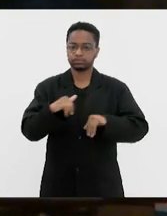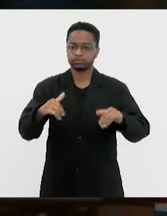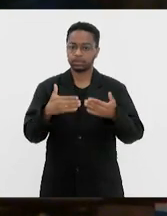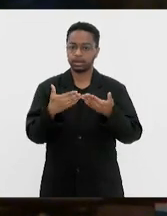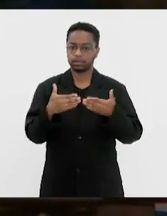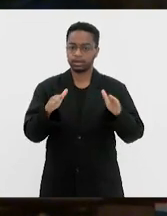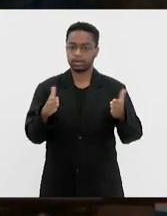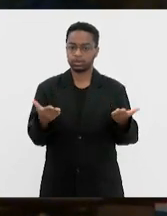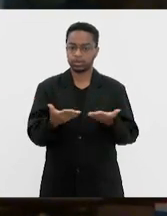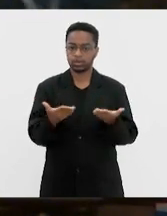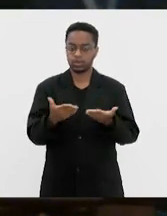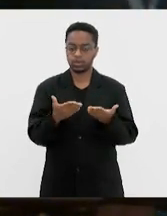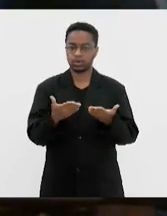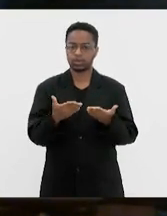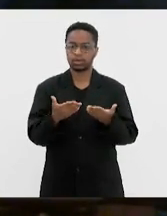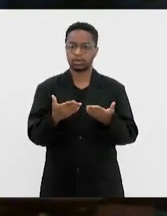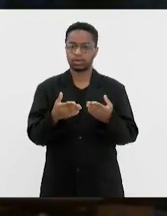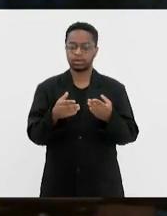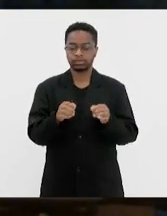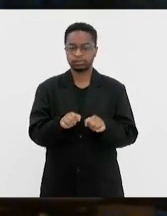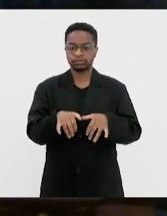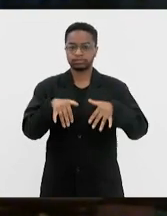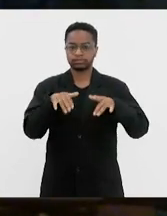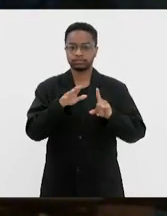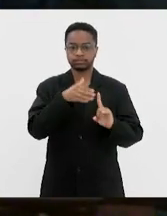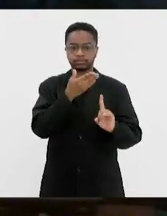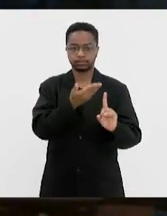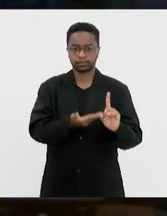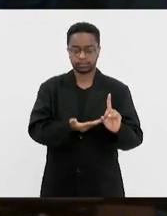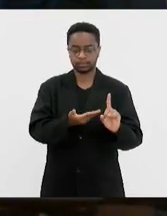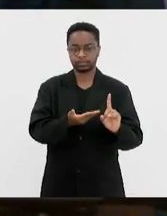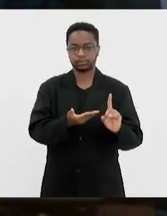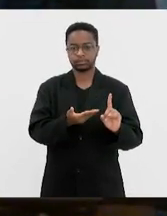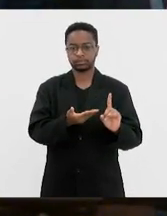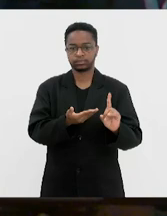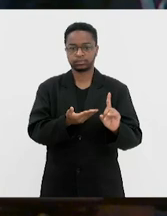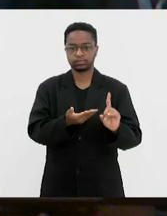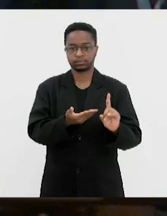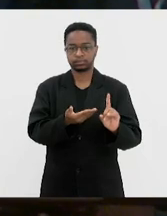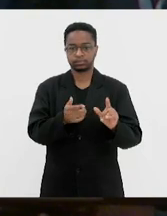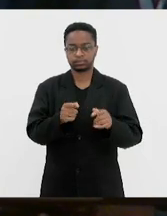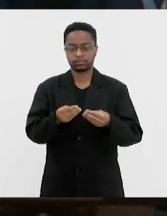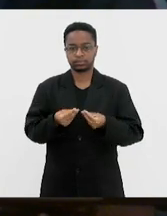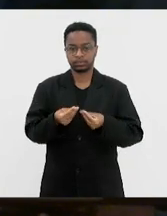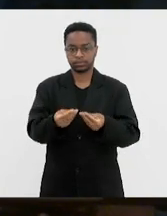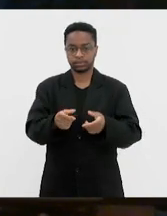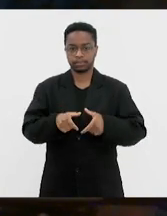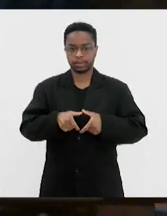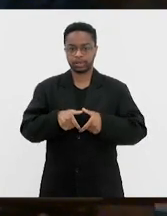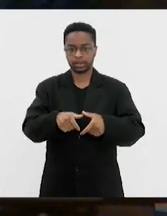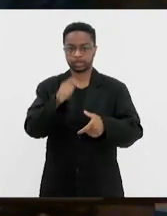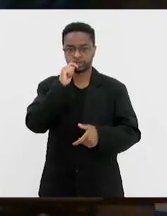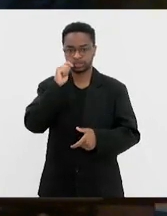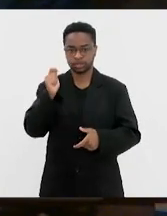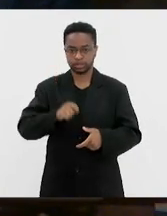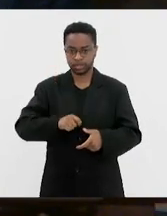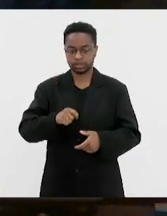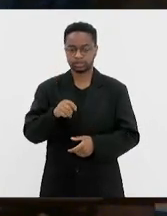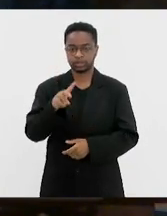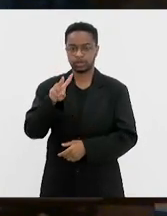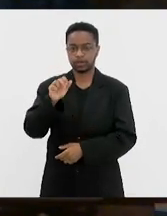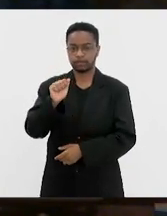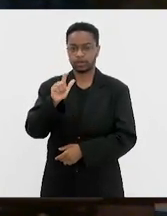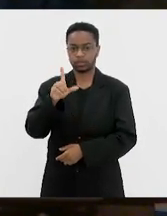nossa sessão solene em homenagem à entrega da medalha Tiradentes ao Valtim